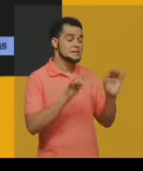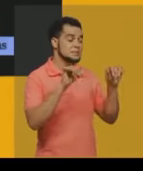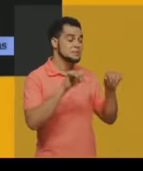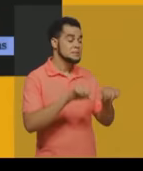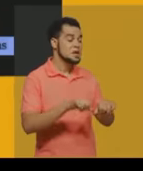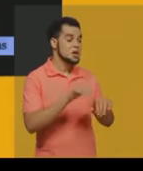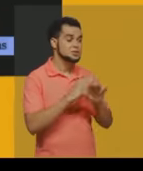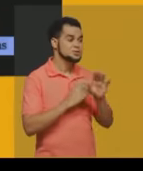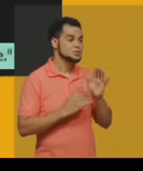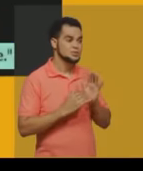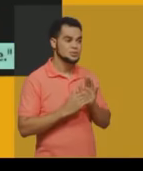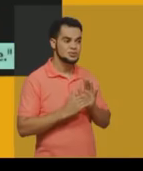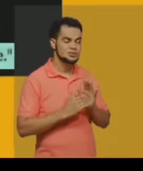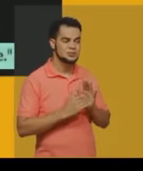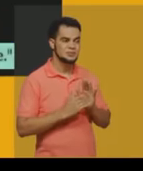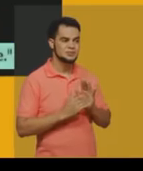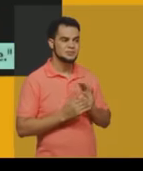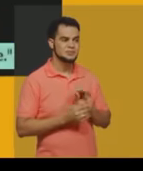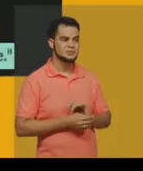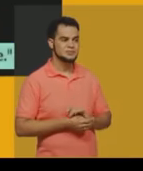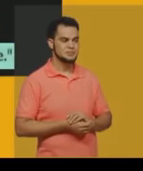seems, parece,